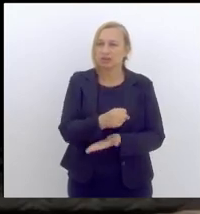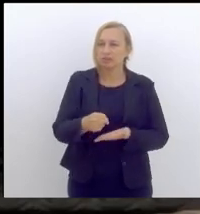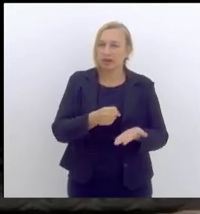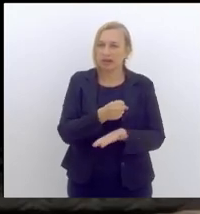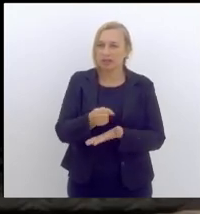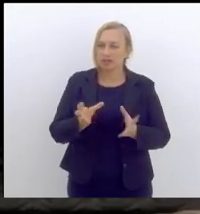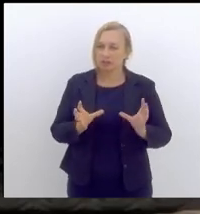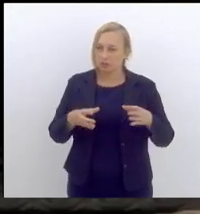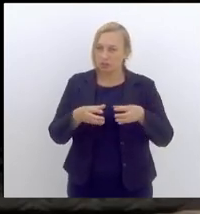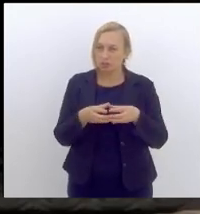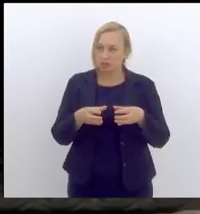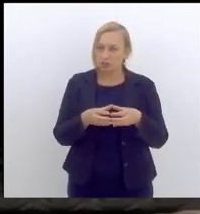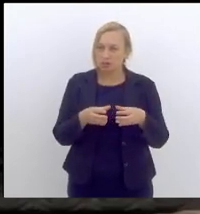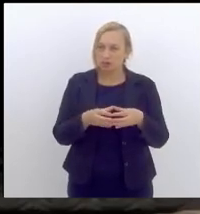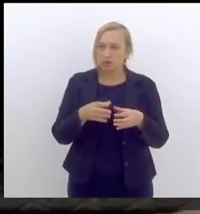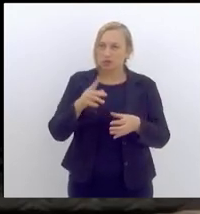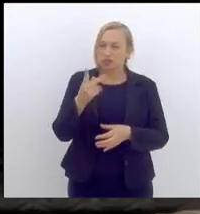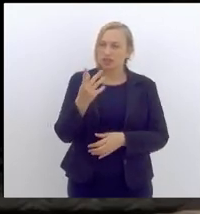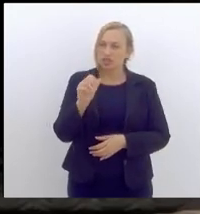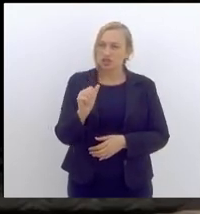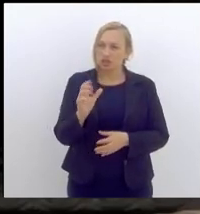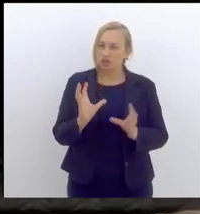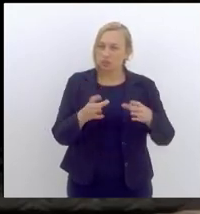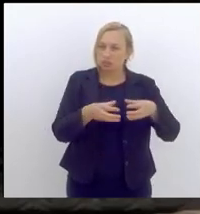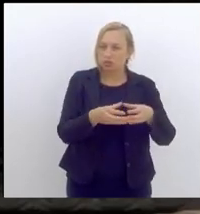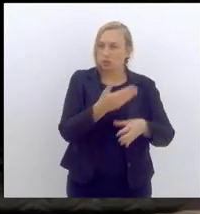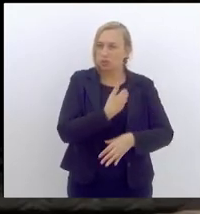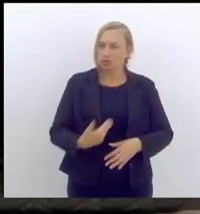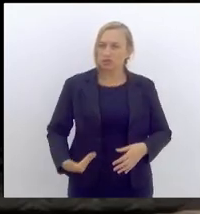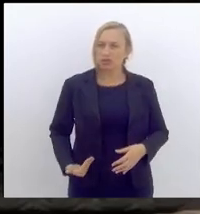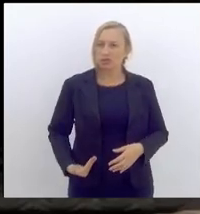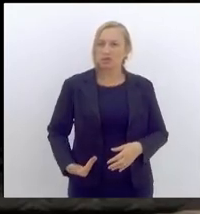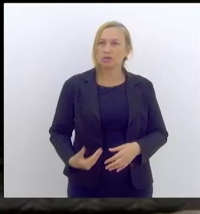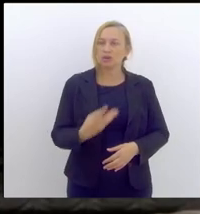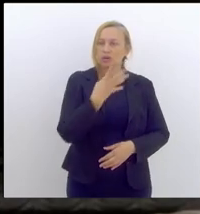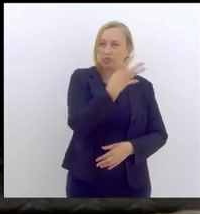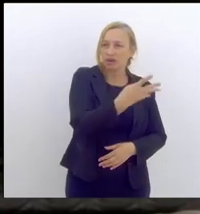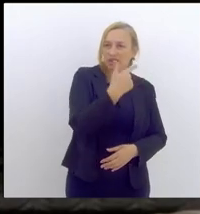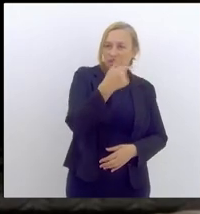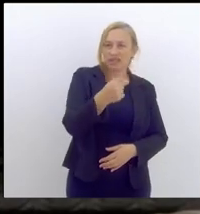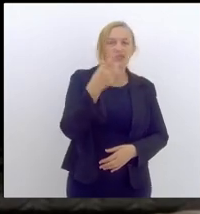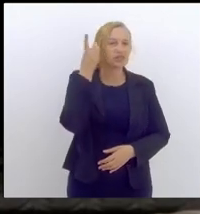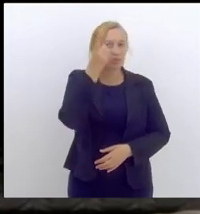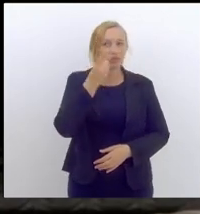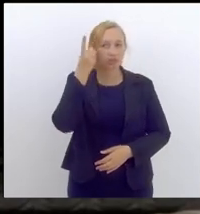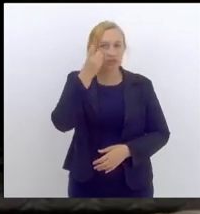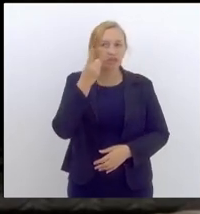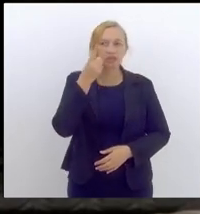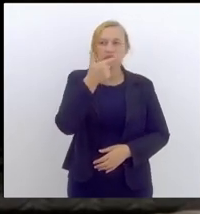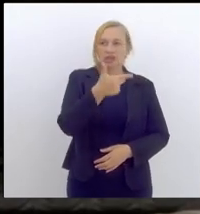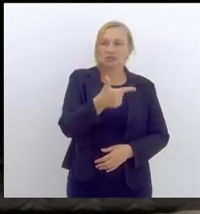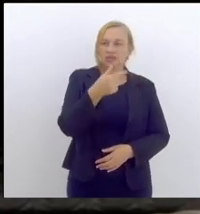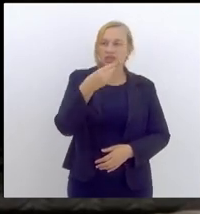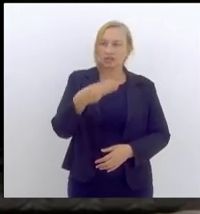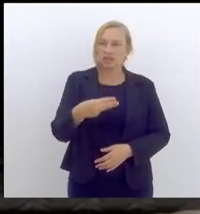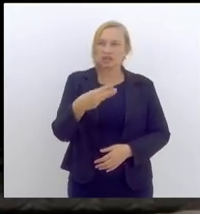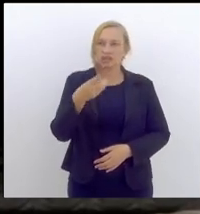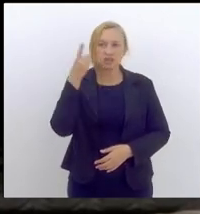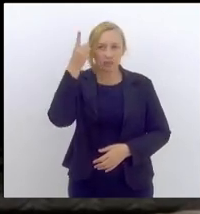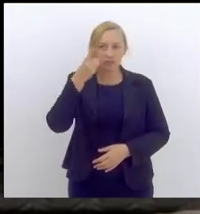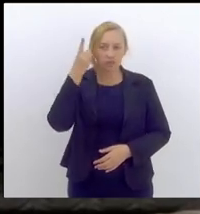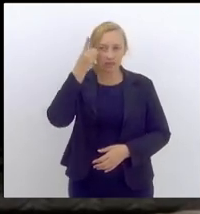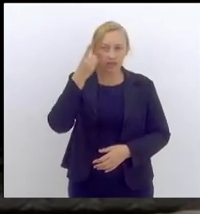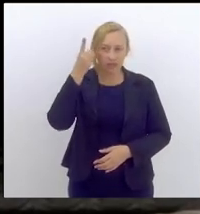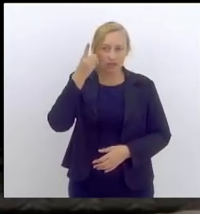eleitos na chapa do governador, 47 deputados e 23 deputados eleitos numa